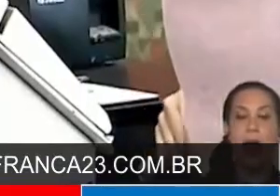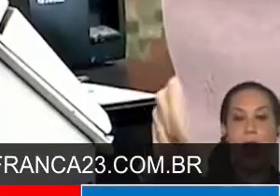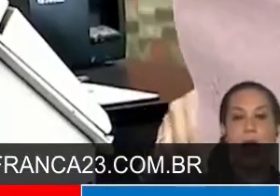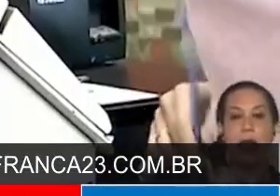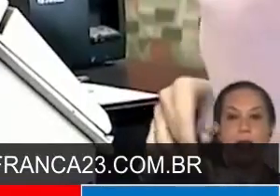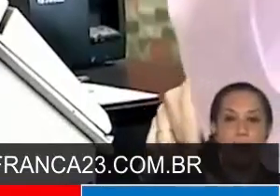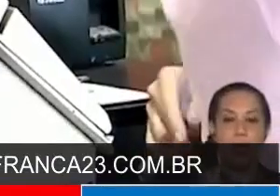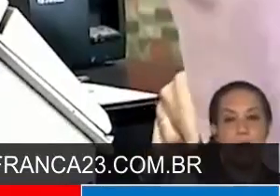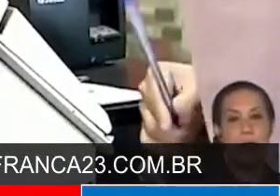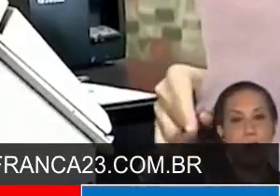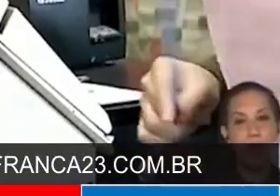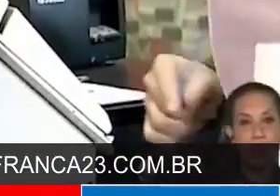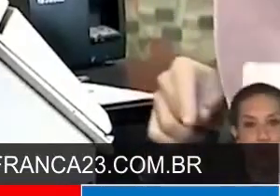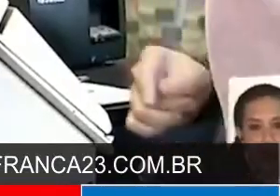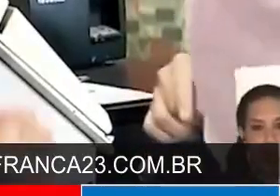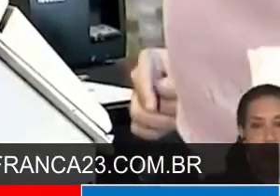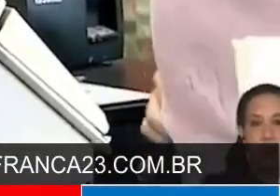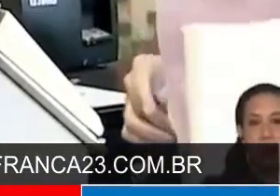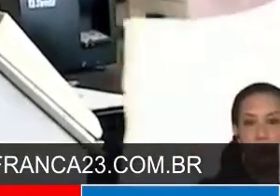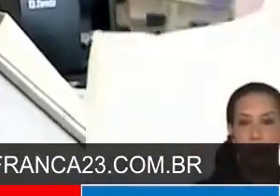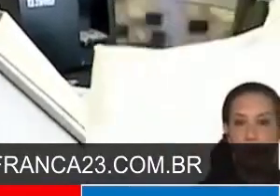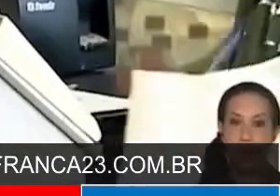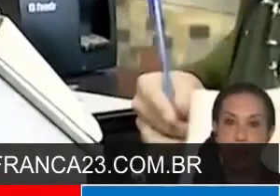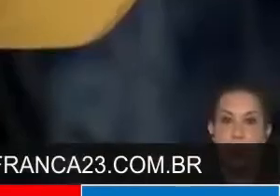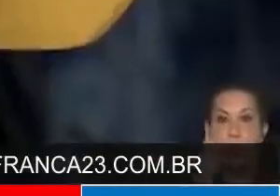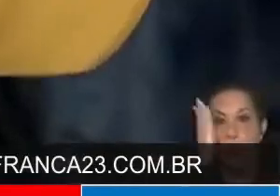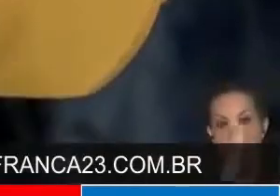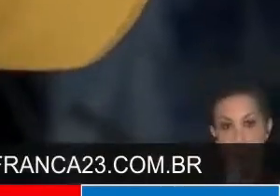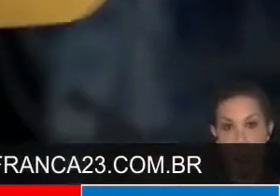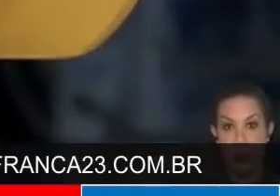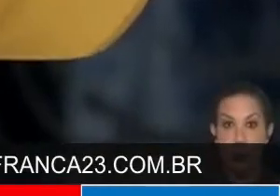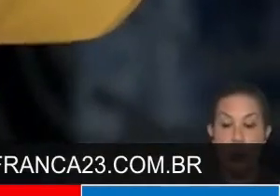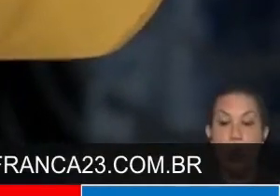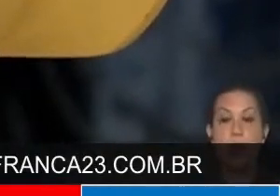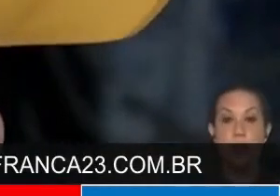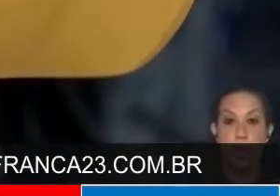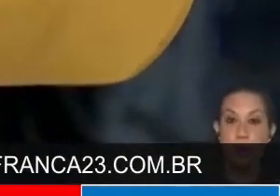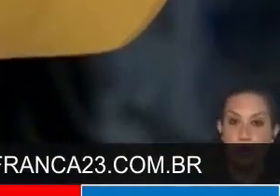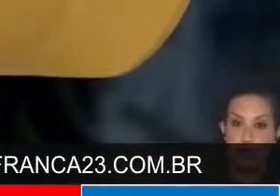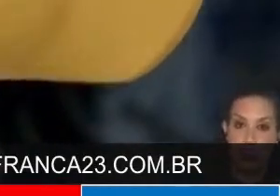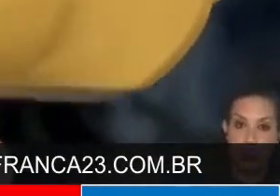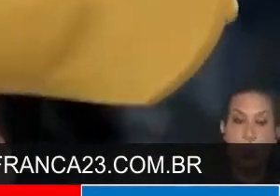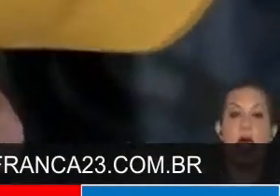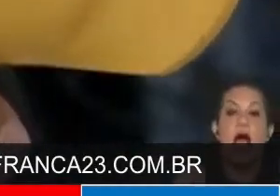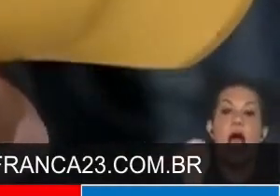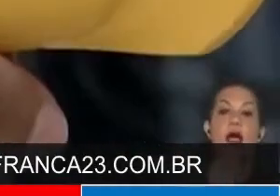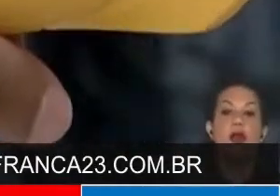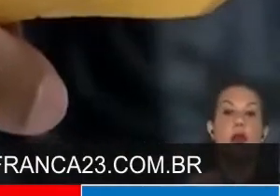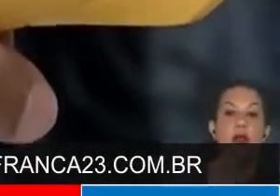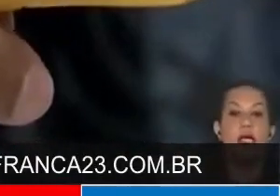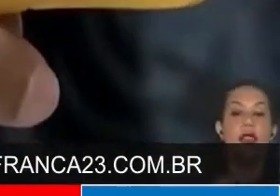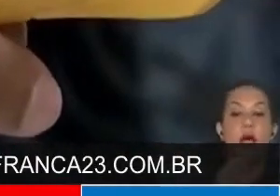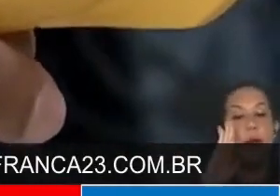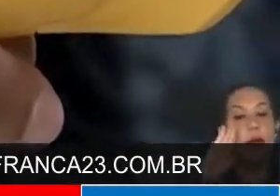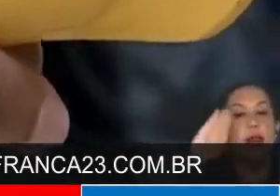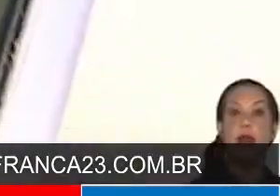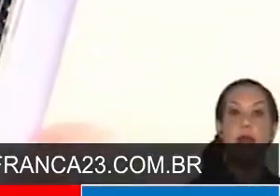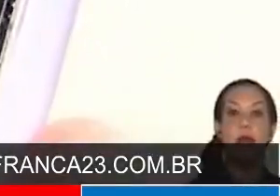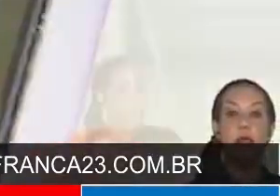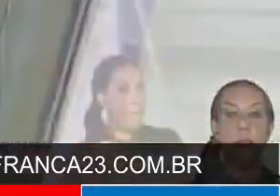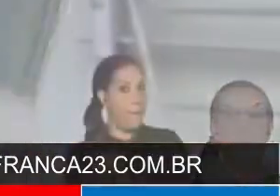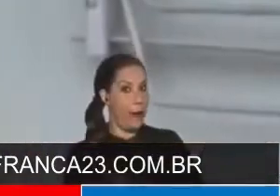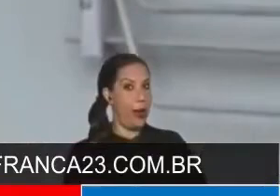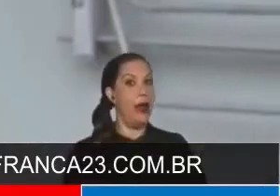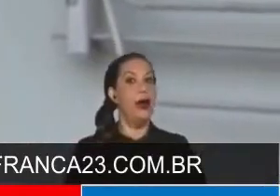dia. Tem reportagem especial? Joga na tela, vamos ver, nessa terça-feira, 77, aqui é